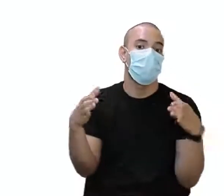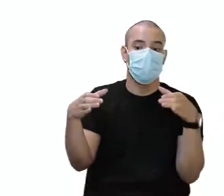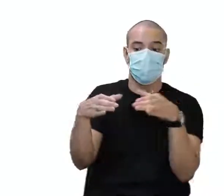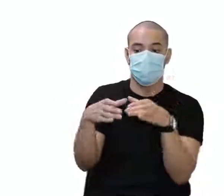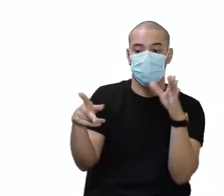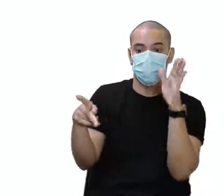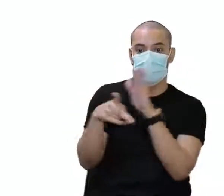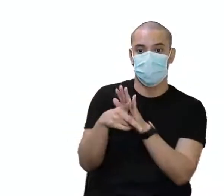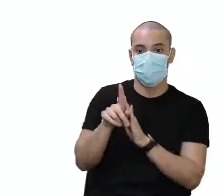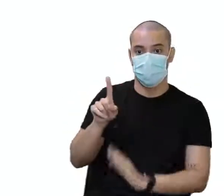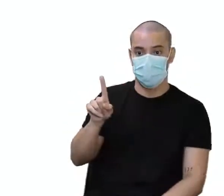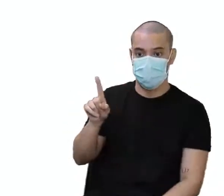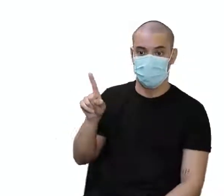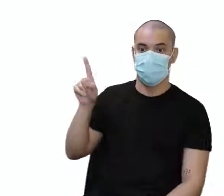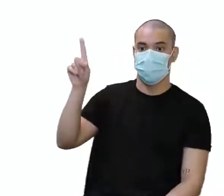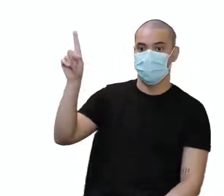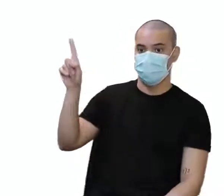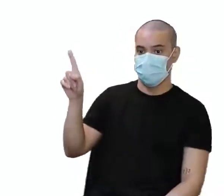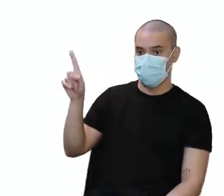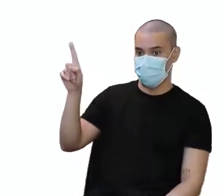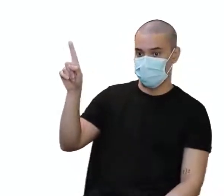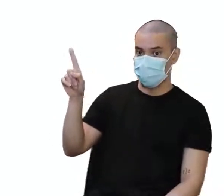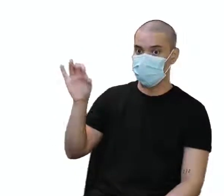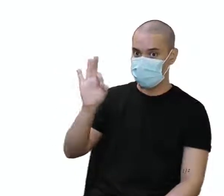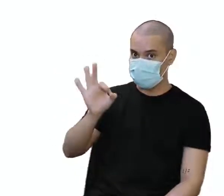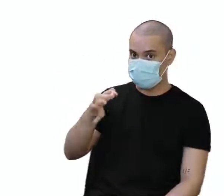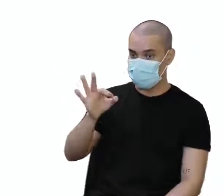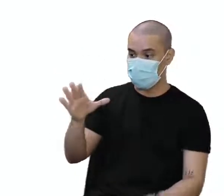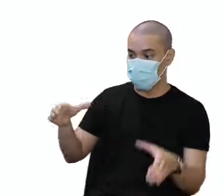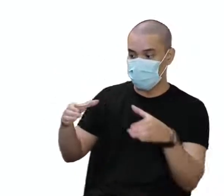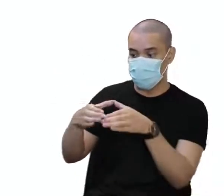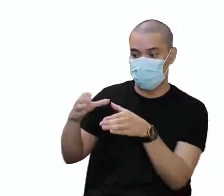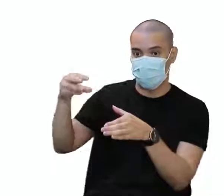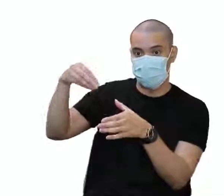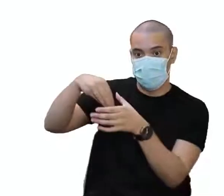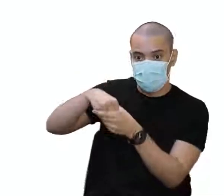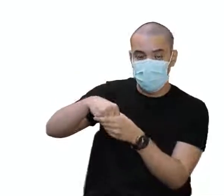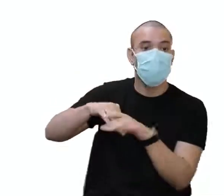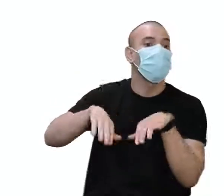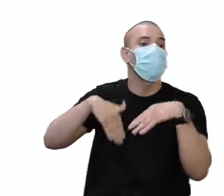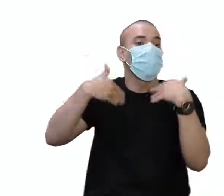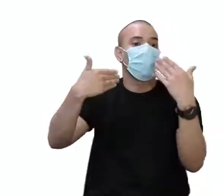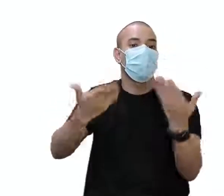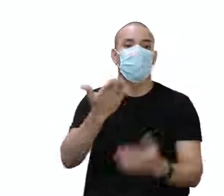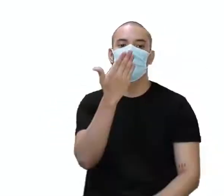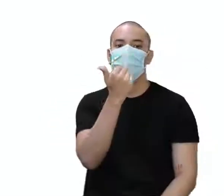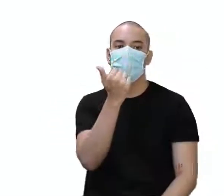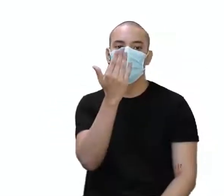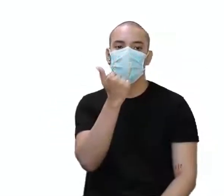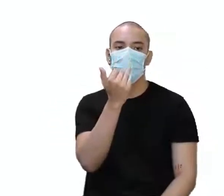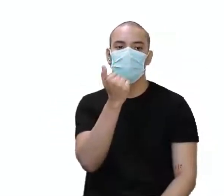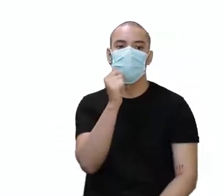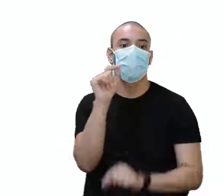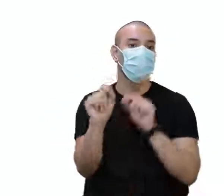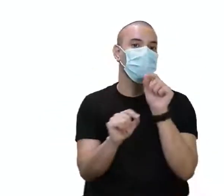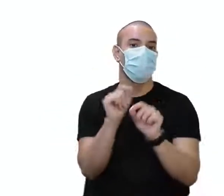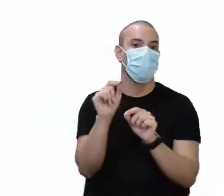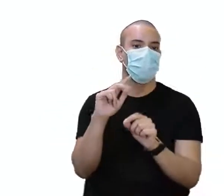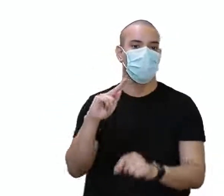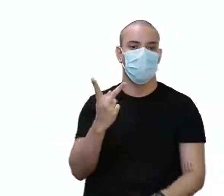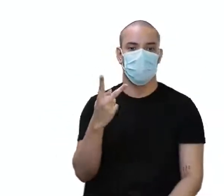ter uma espécie heterótrofa, a qual se alimenta